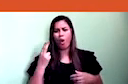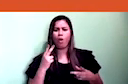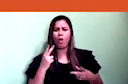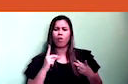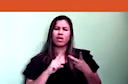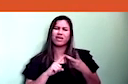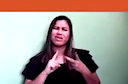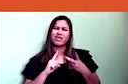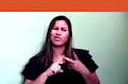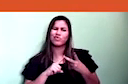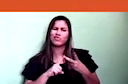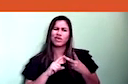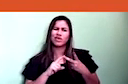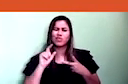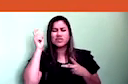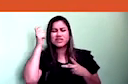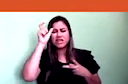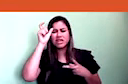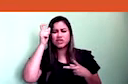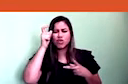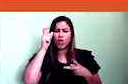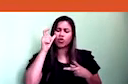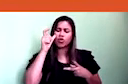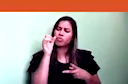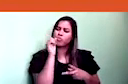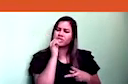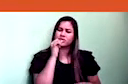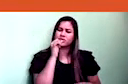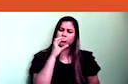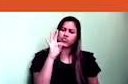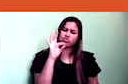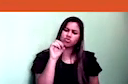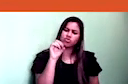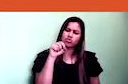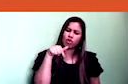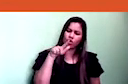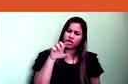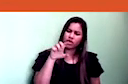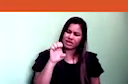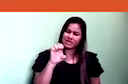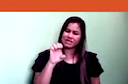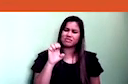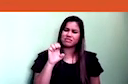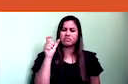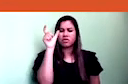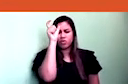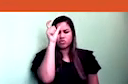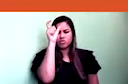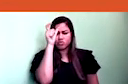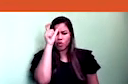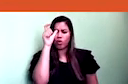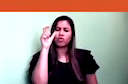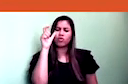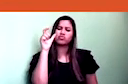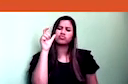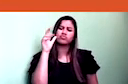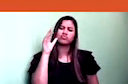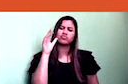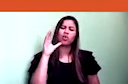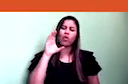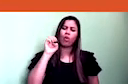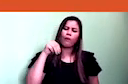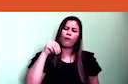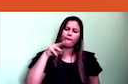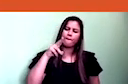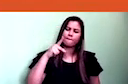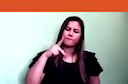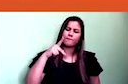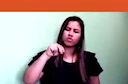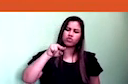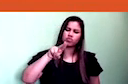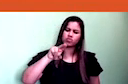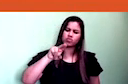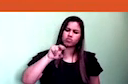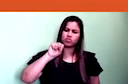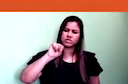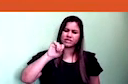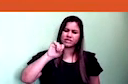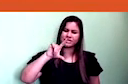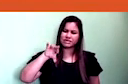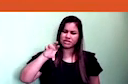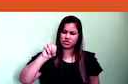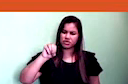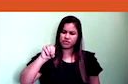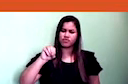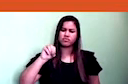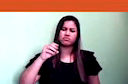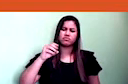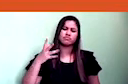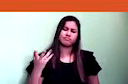obsessivo-compulsivo, né? O que mais é provável? Como a maioria das pessoas se comportam em situações semelhantes, né? Qual é a crença errônea que eu